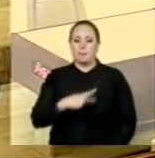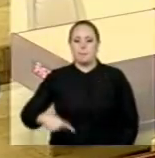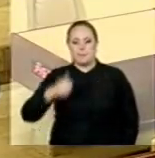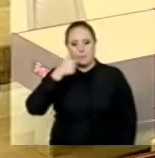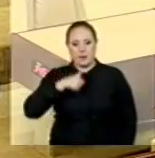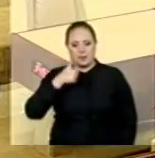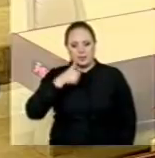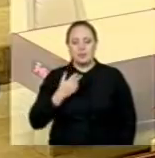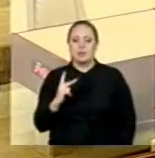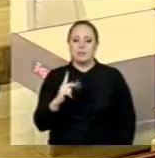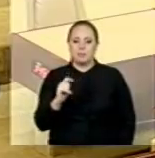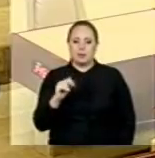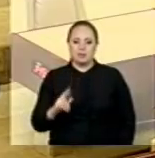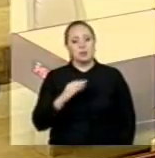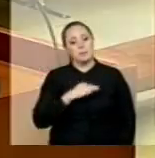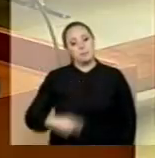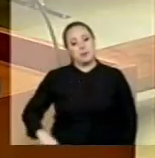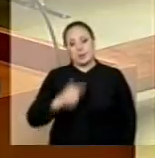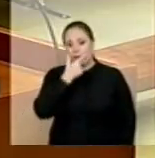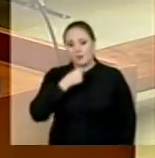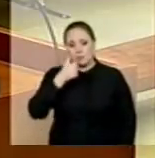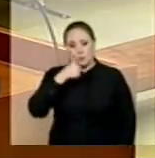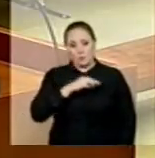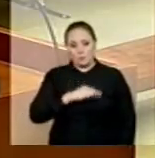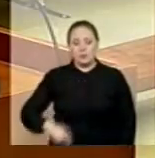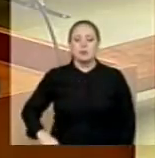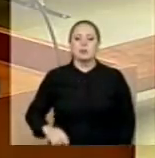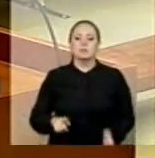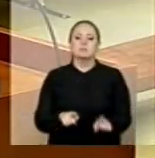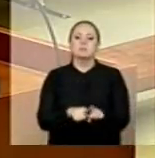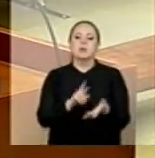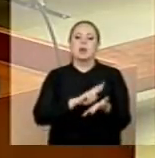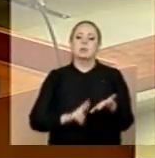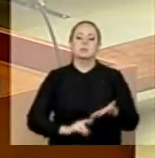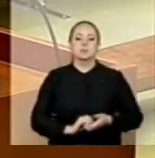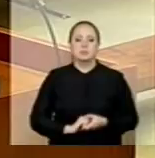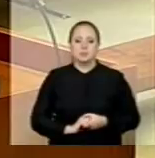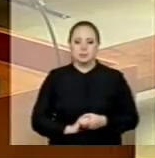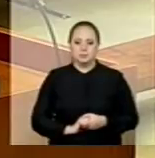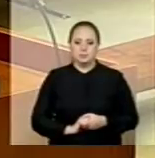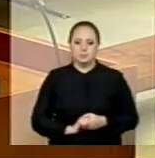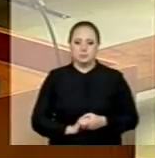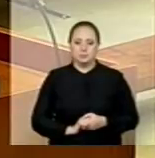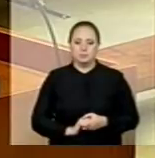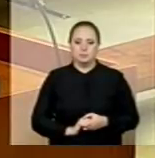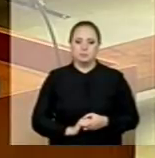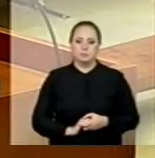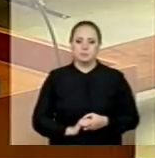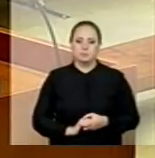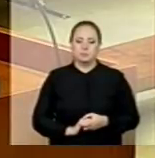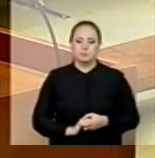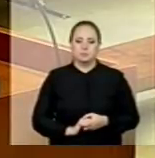procuradora da República, senhores ministros, senhora ministra, senhor relator. A União Nacional dos Legisladores e Legislativos